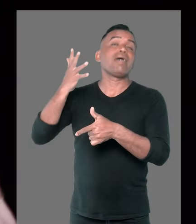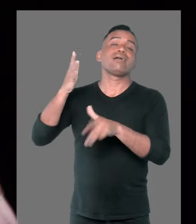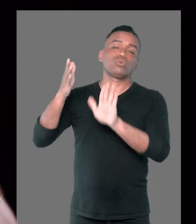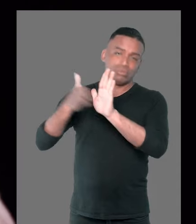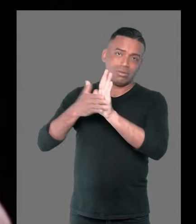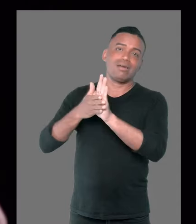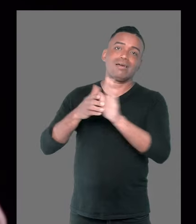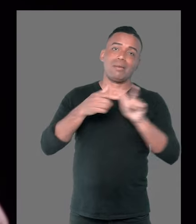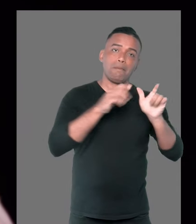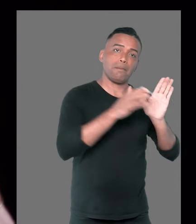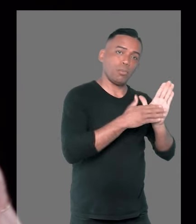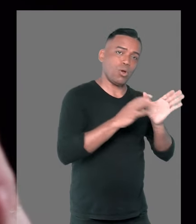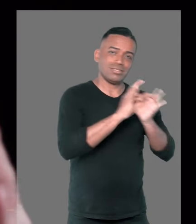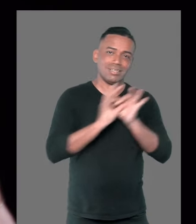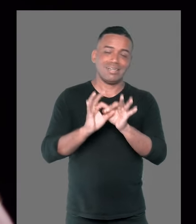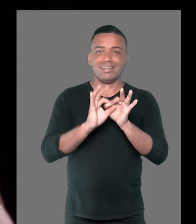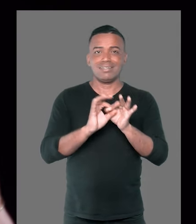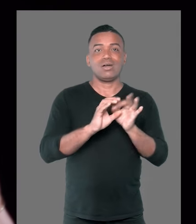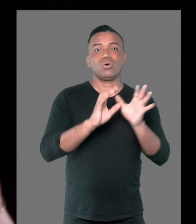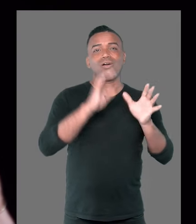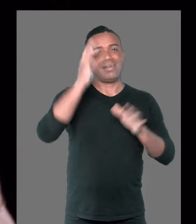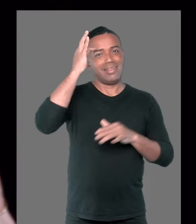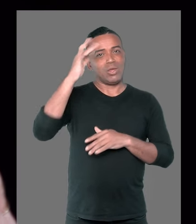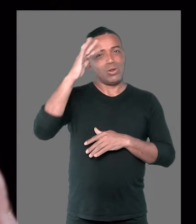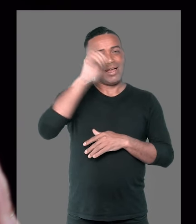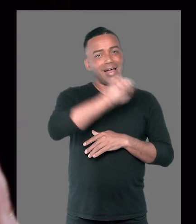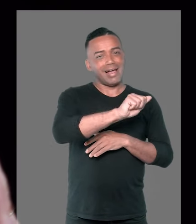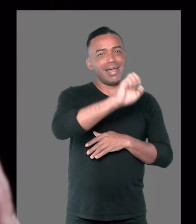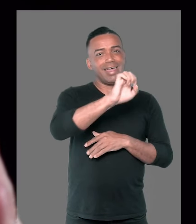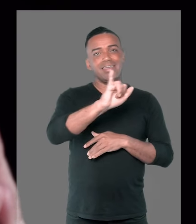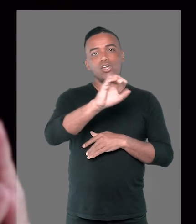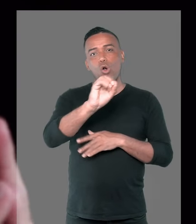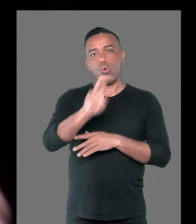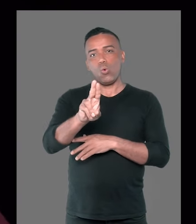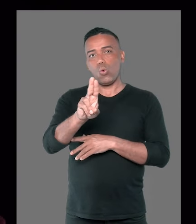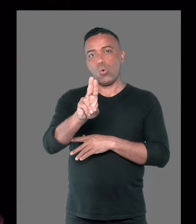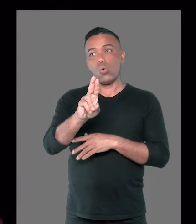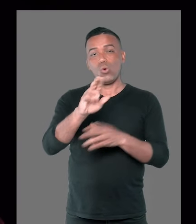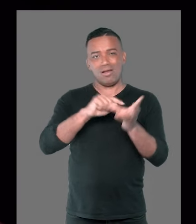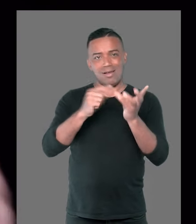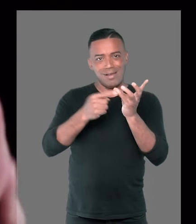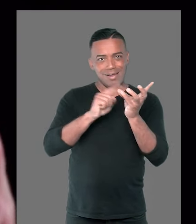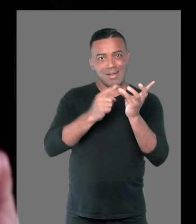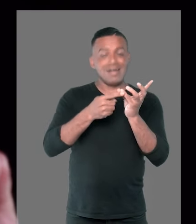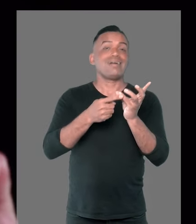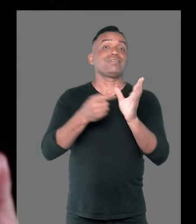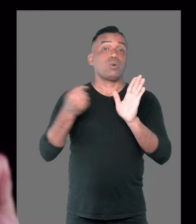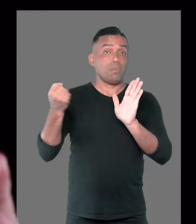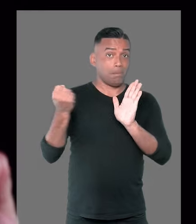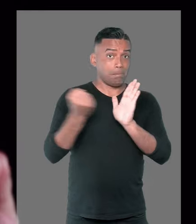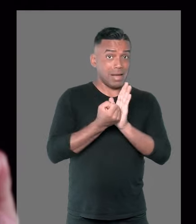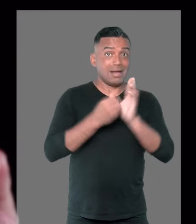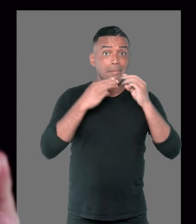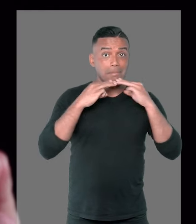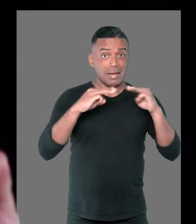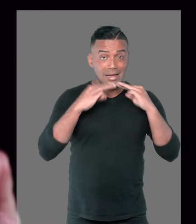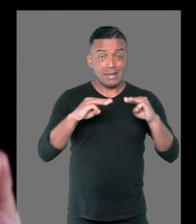que a teoria a iou essa do marketing do futuro seja ao mesmo tempo uma teoria de Marketing e dos negócios